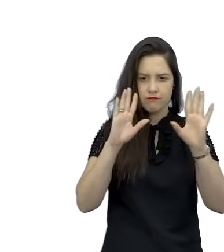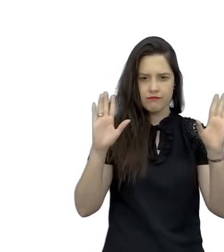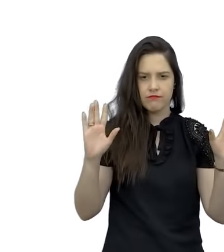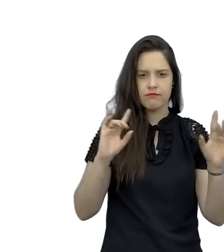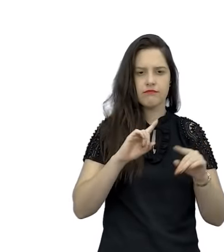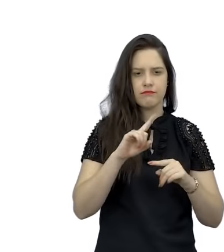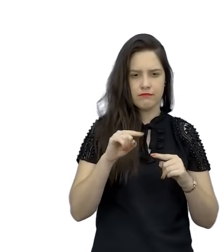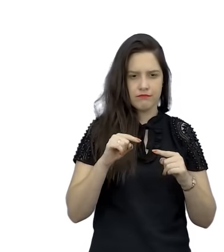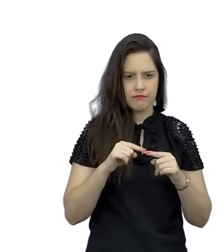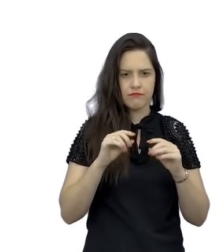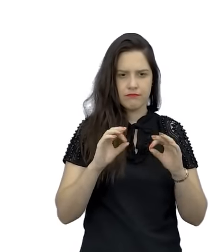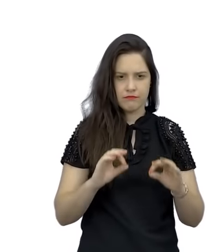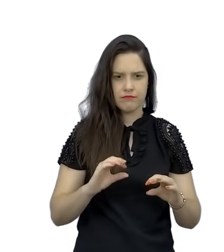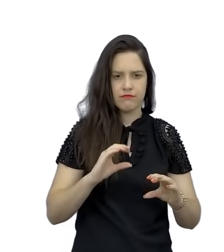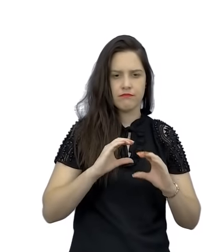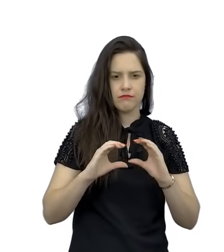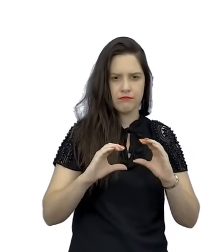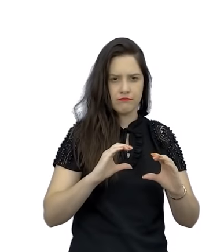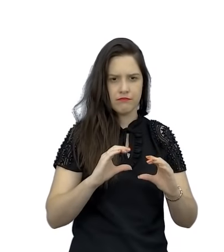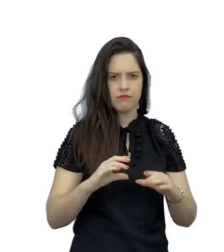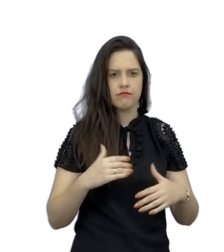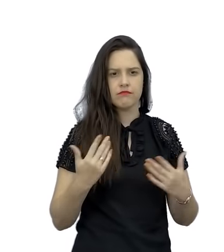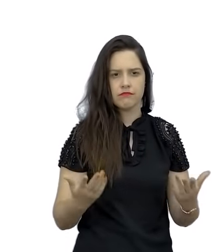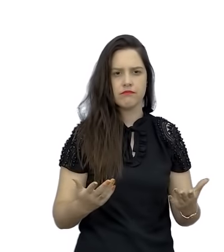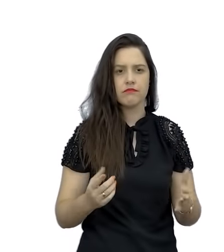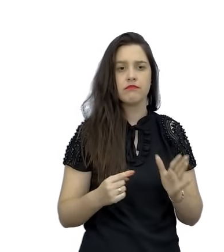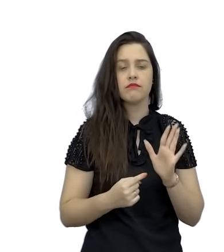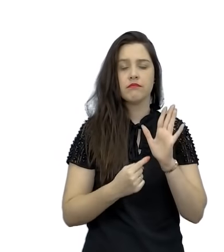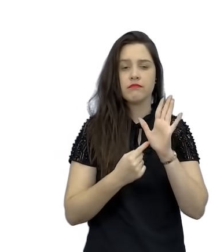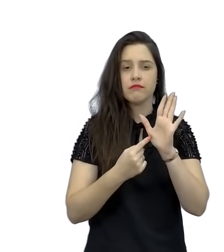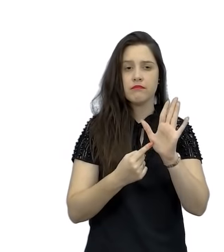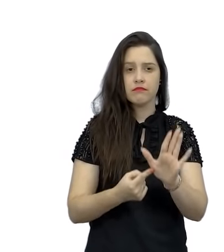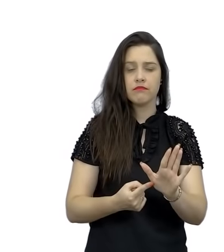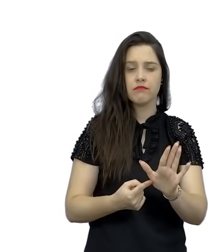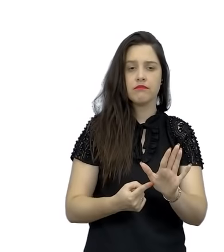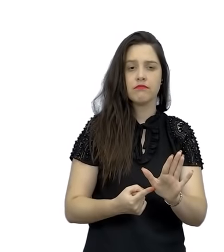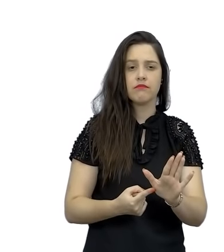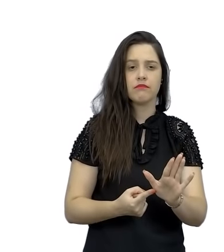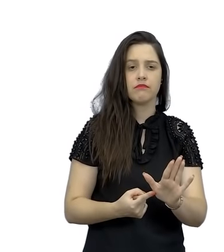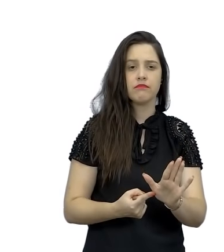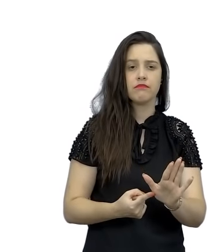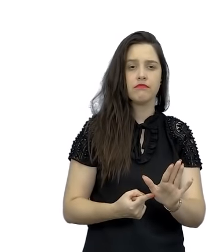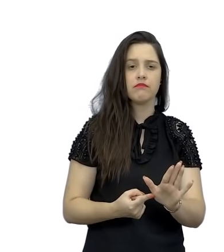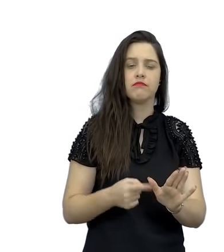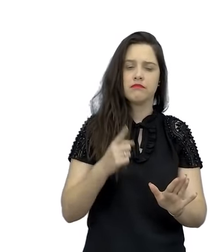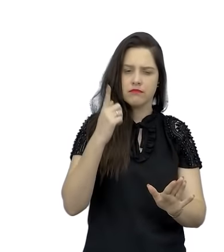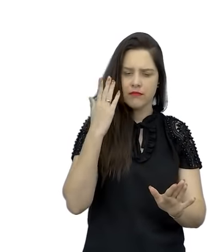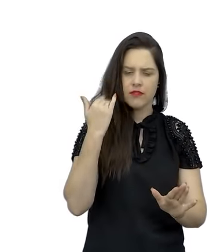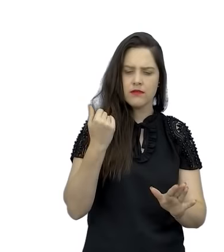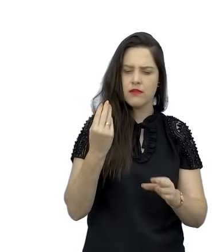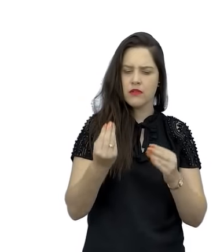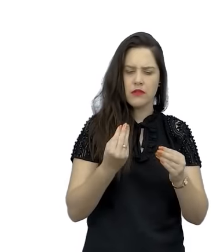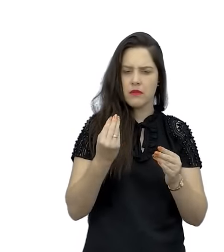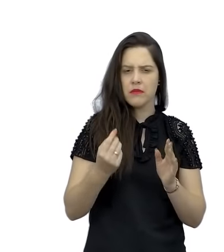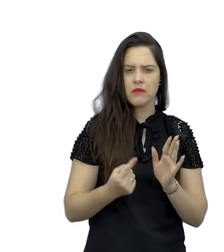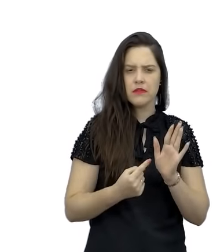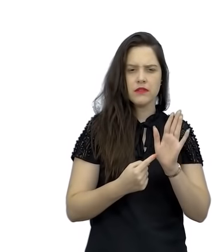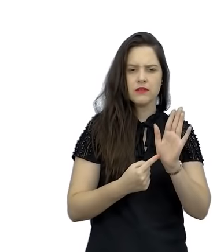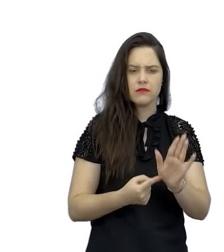entra a comunicação. A representação, ela refere-se às representações de